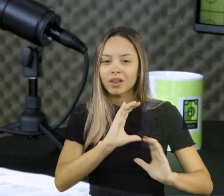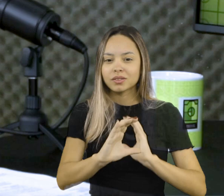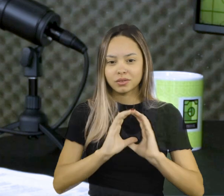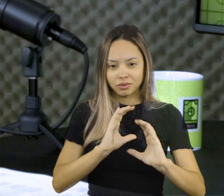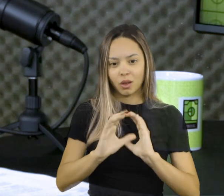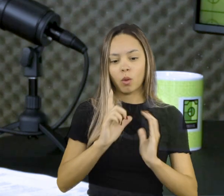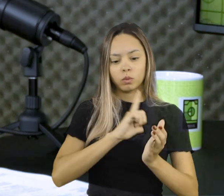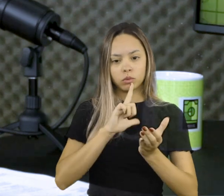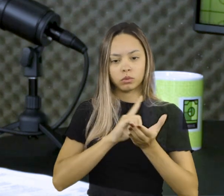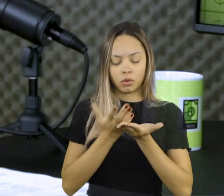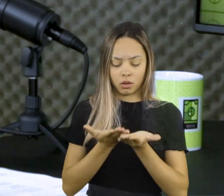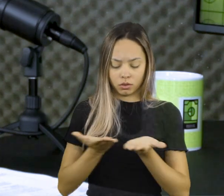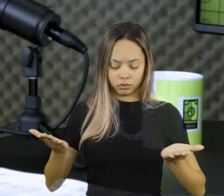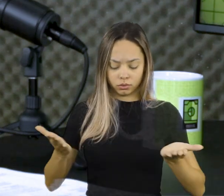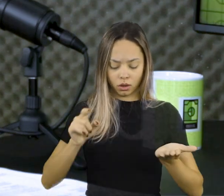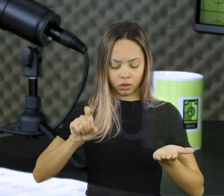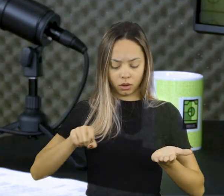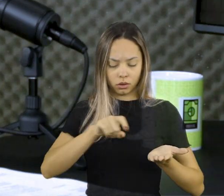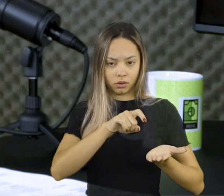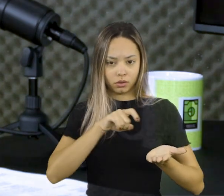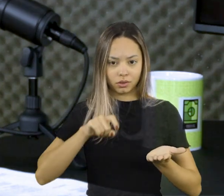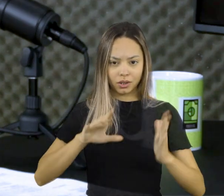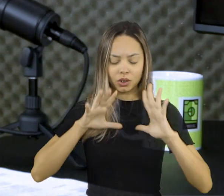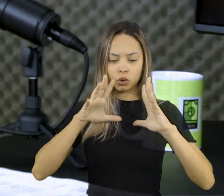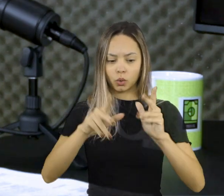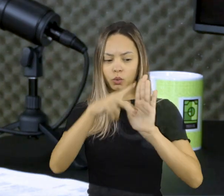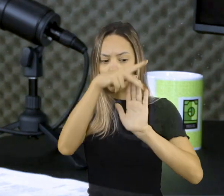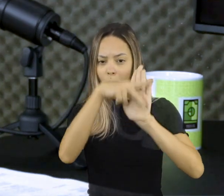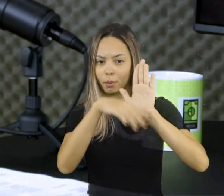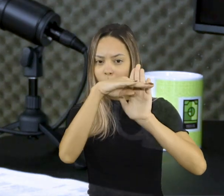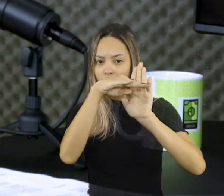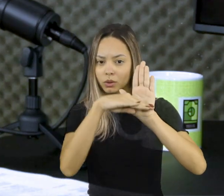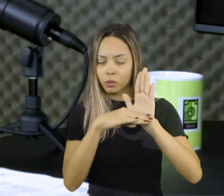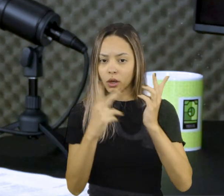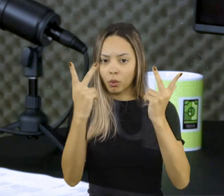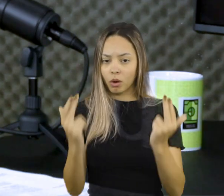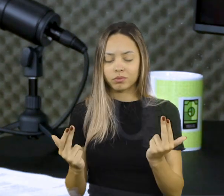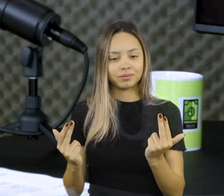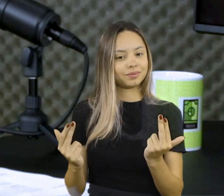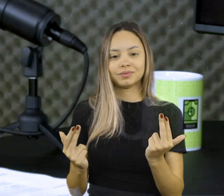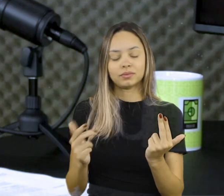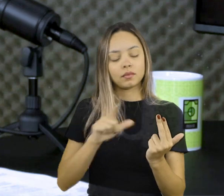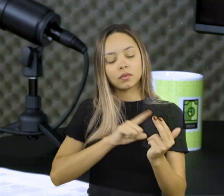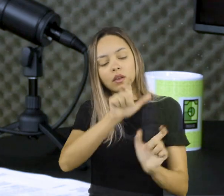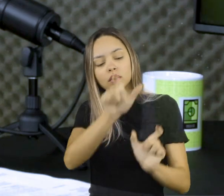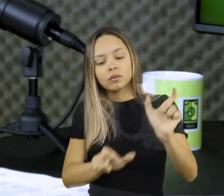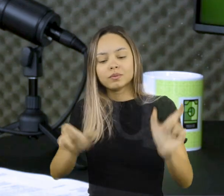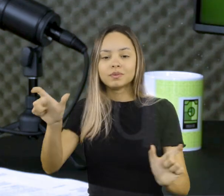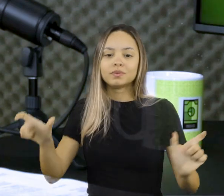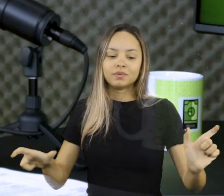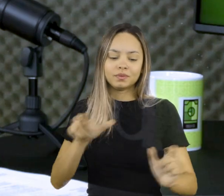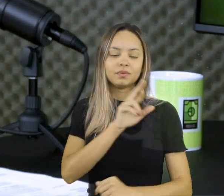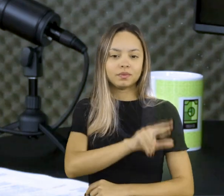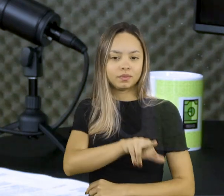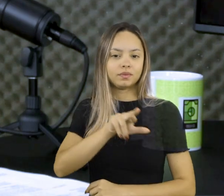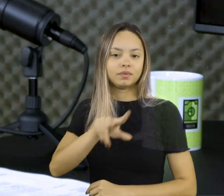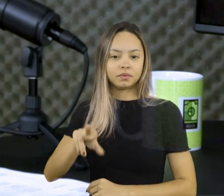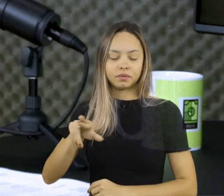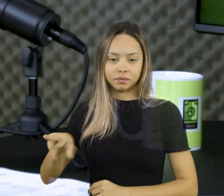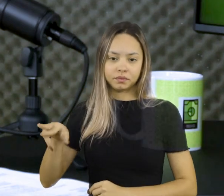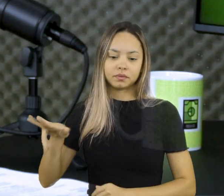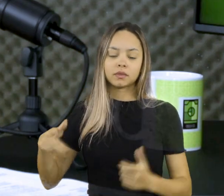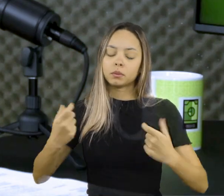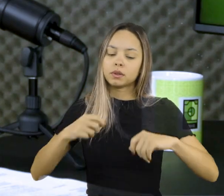você. Todo plano é igual? Não, porque eu estou falando de Hugo, eu estou falando de Nilma, mas esse PDI tem